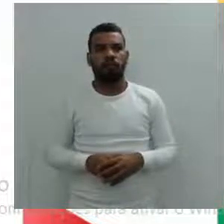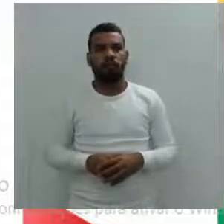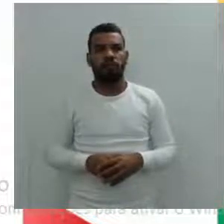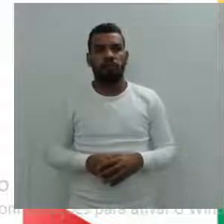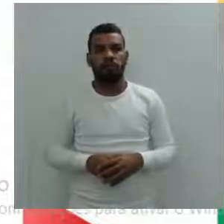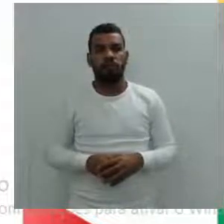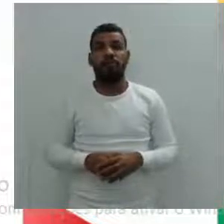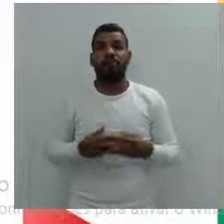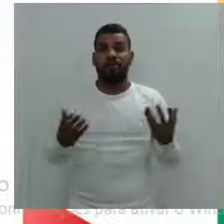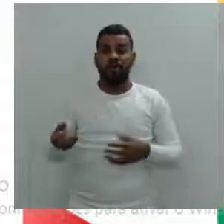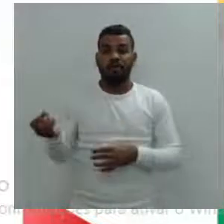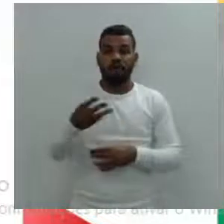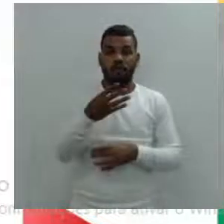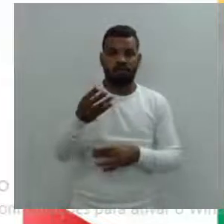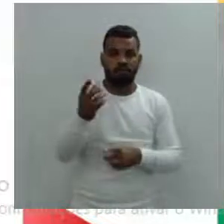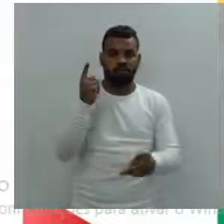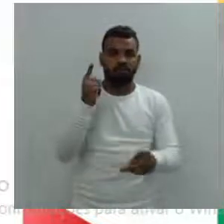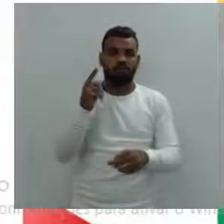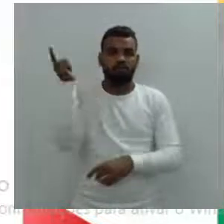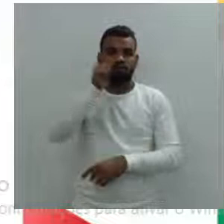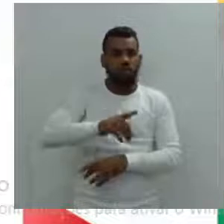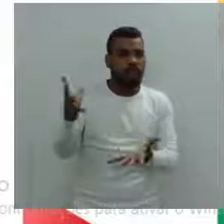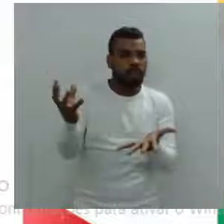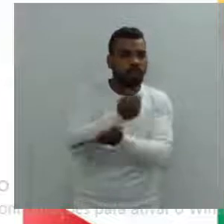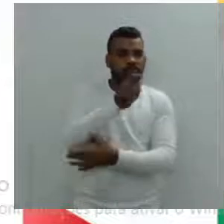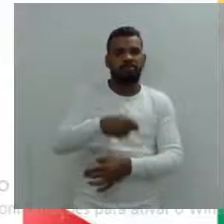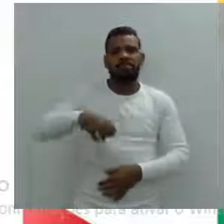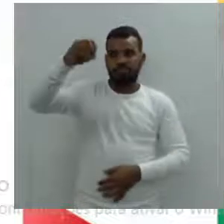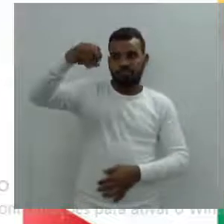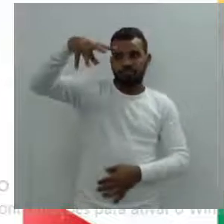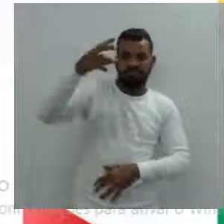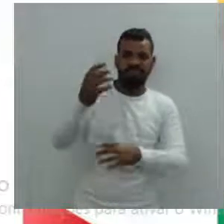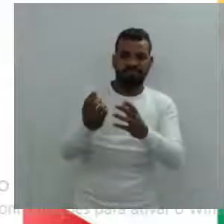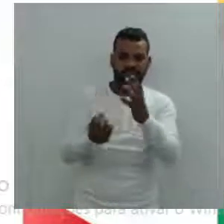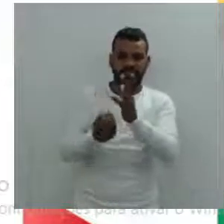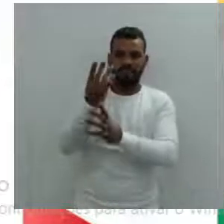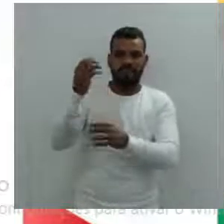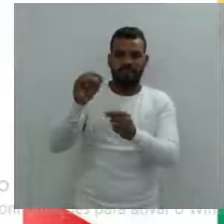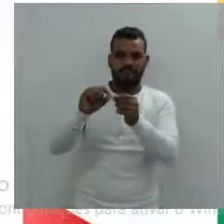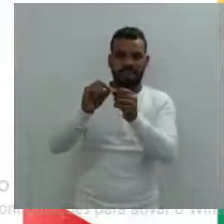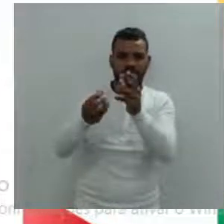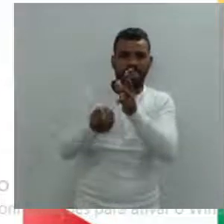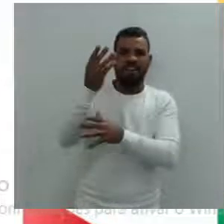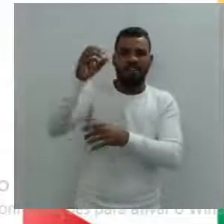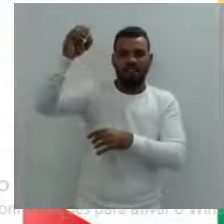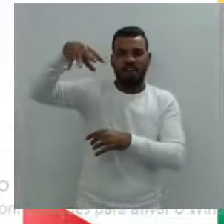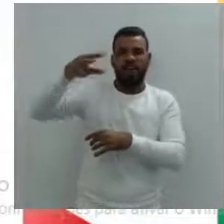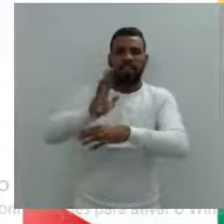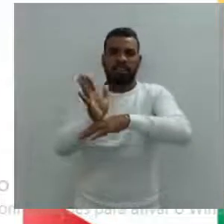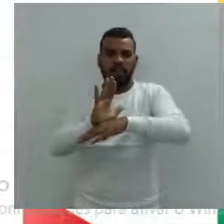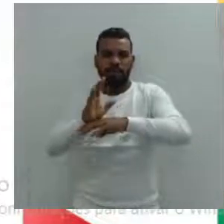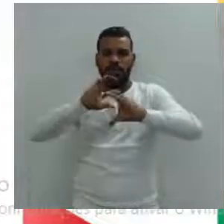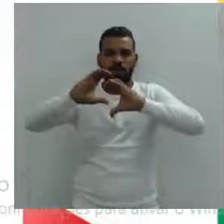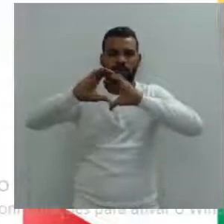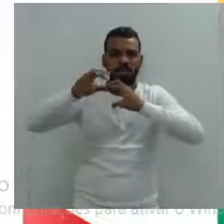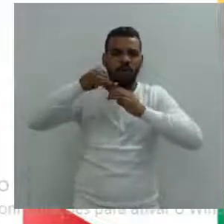inventada a lâmpada, os meios de comunicação, né? Foi criado o cinema, o rádio, a televisão e